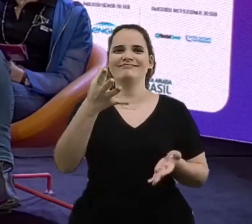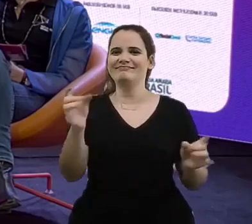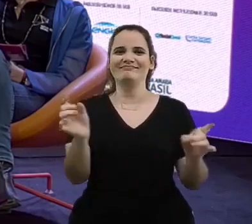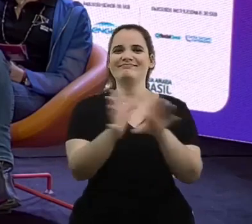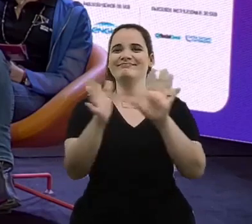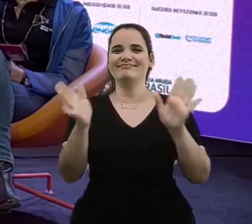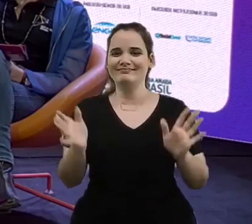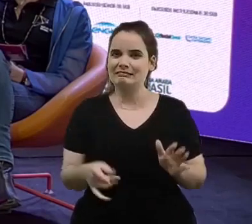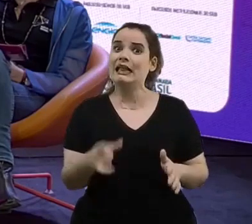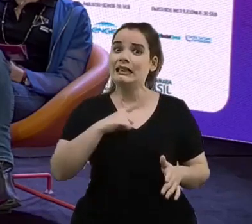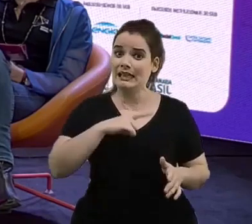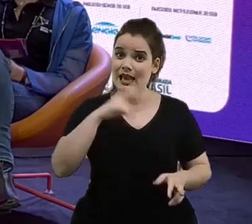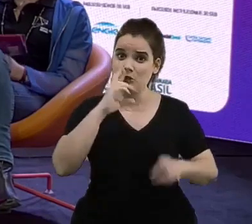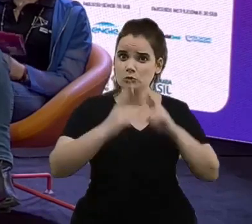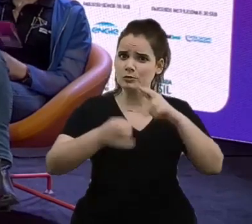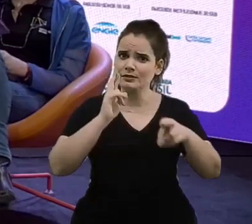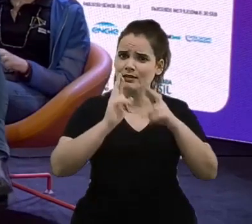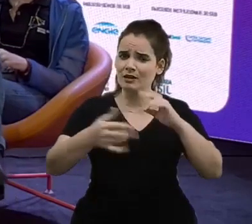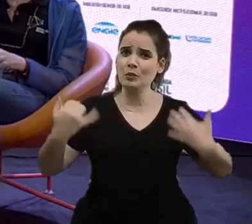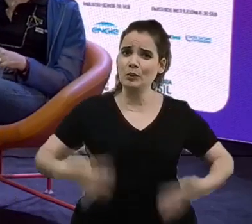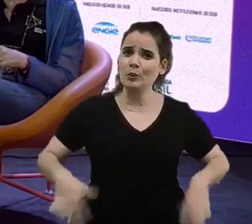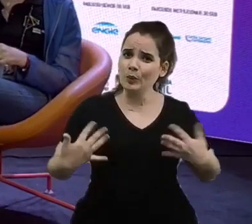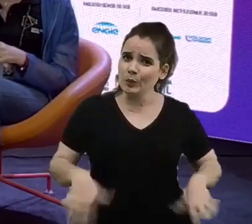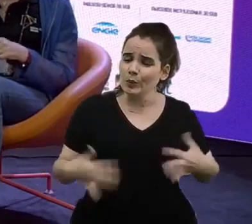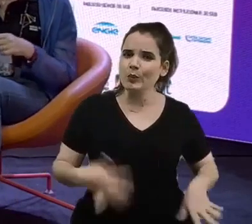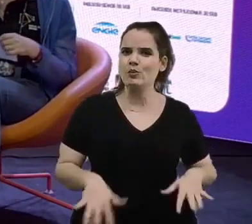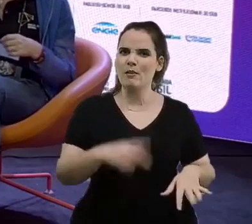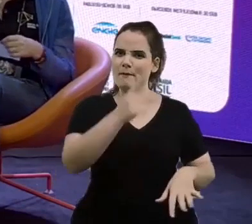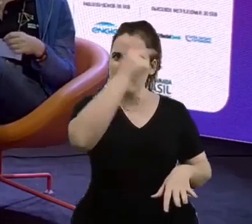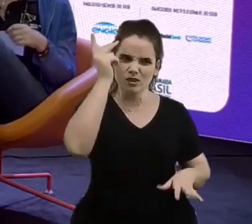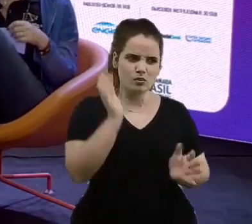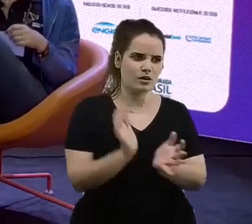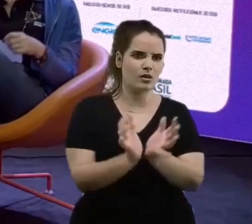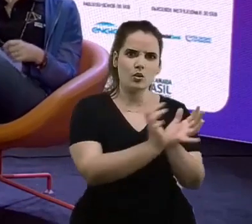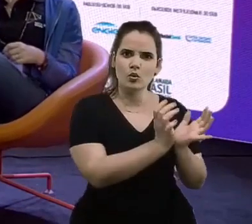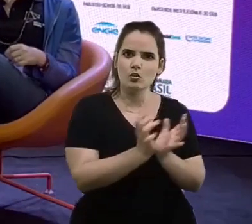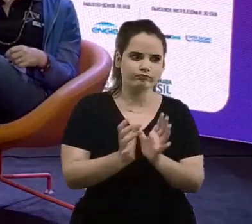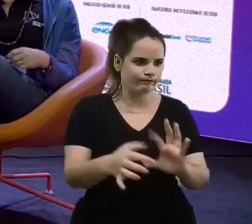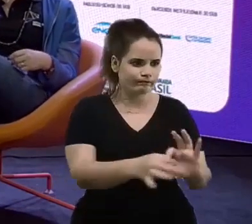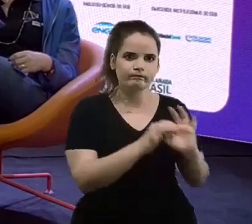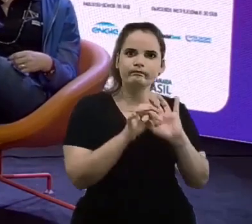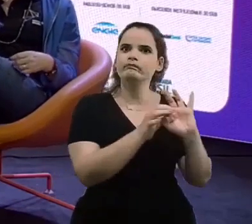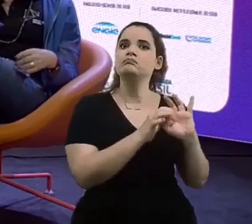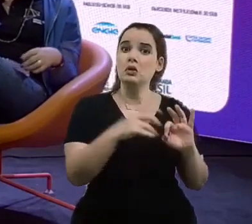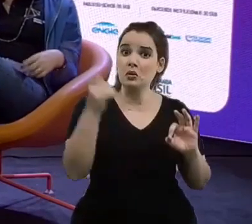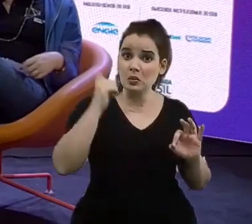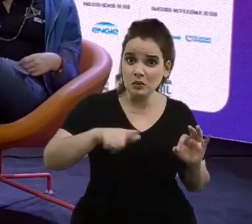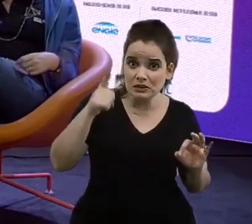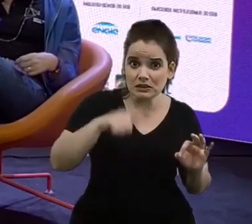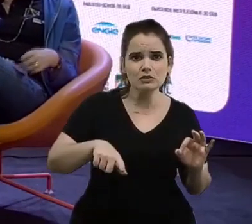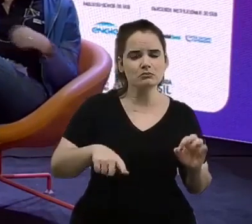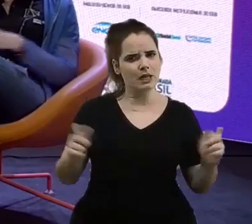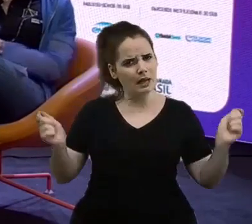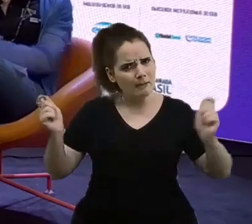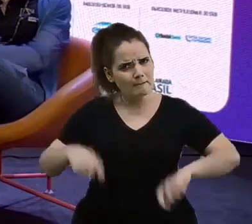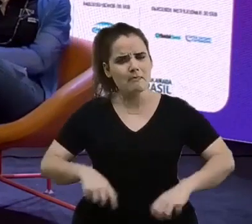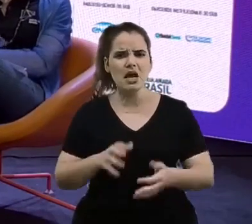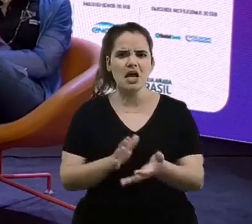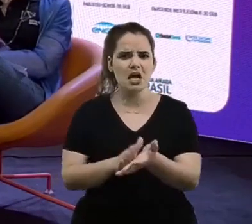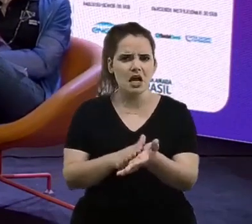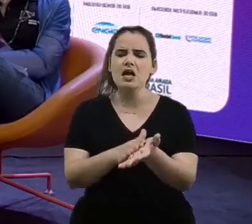né, de uma forma mais limitada, né, com o uso do Excel, fazendo o nosso famoso PROC-V aí para achar, né,